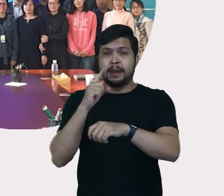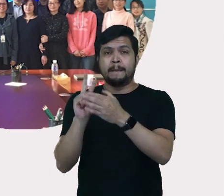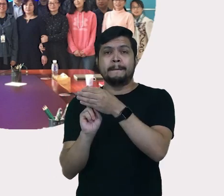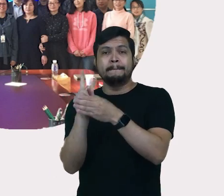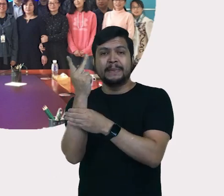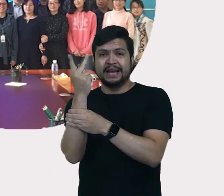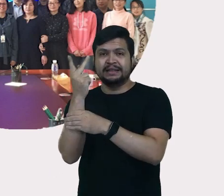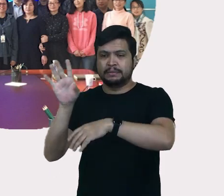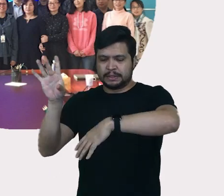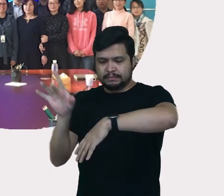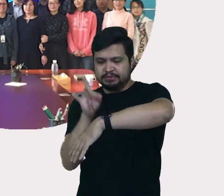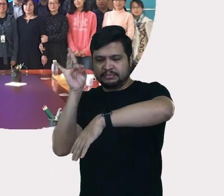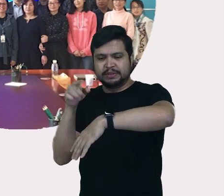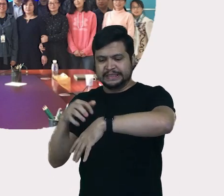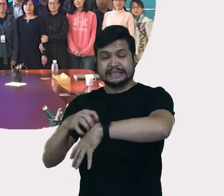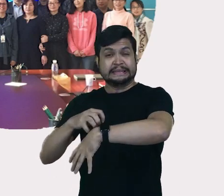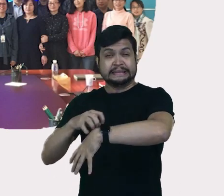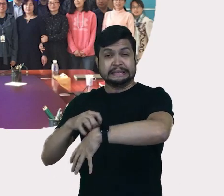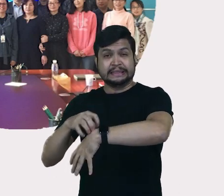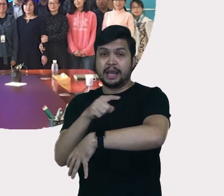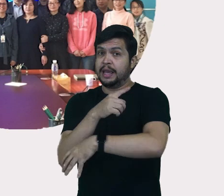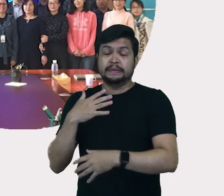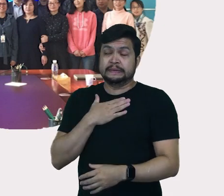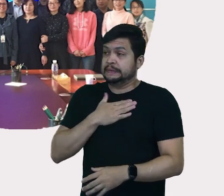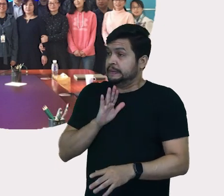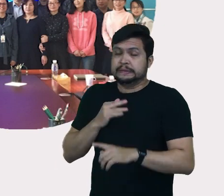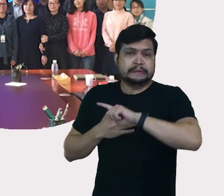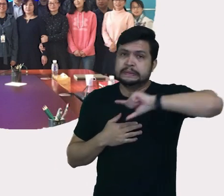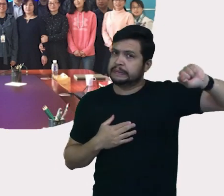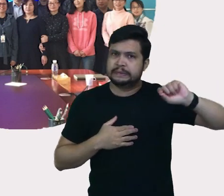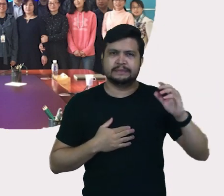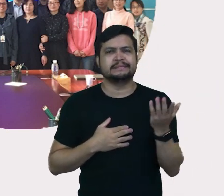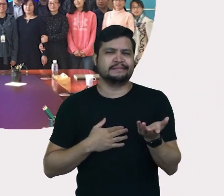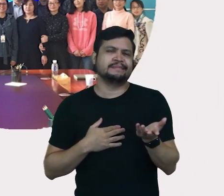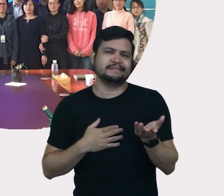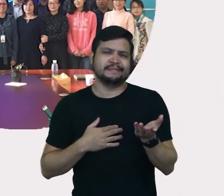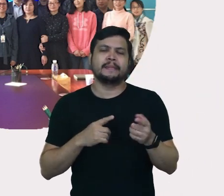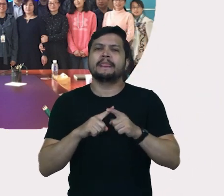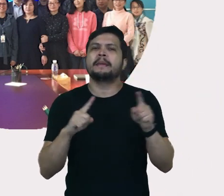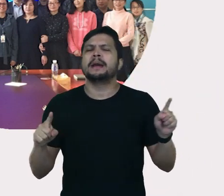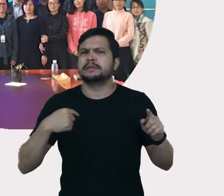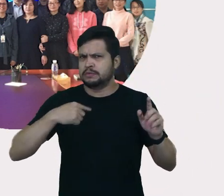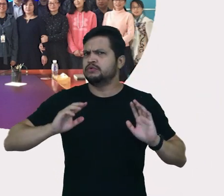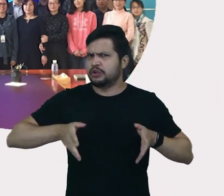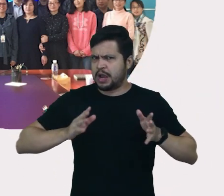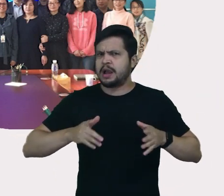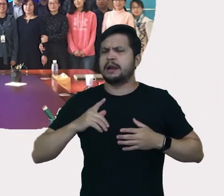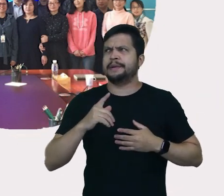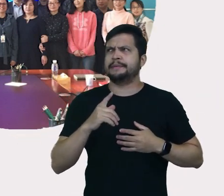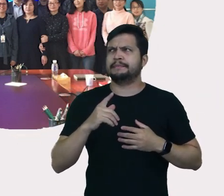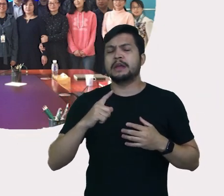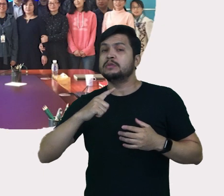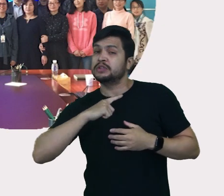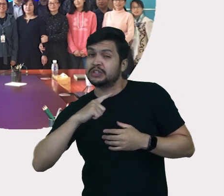nisso aí, né? E é muito importante a tomada de decisão. Quanto mais cedo você tomar, não é para ficar ansioso, mas eu